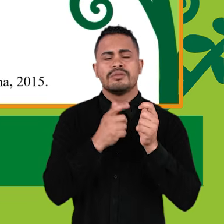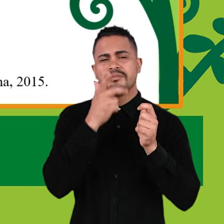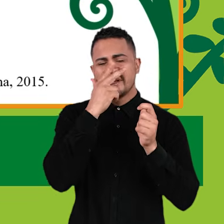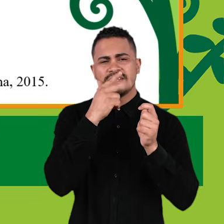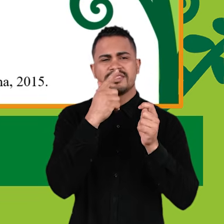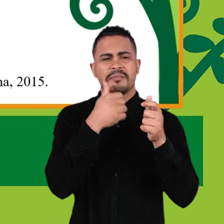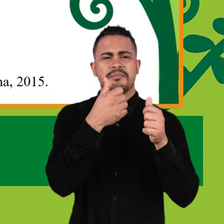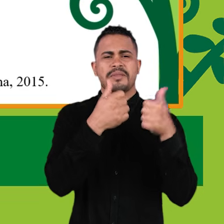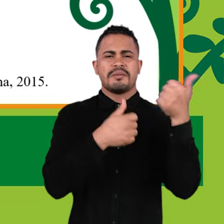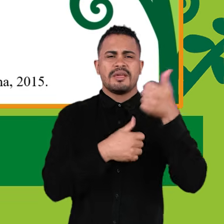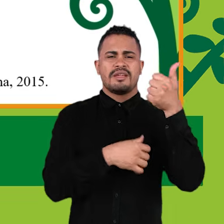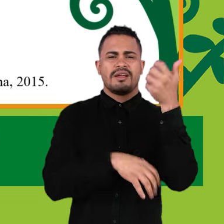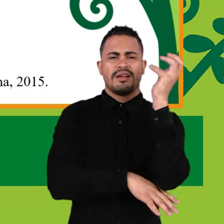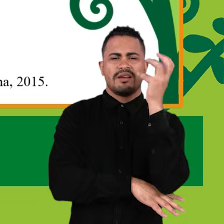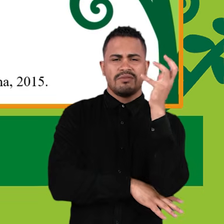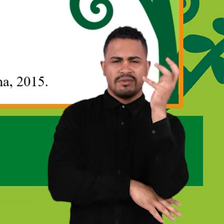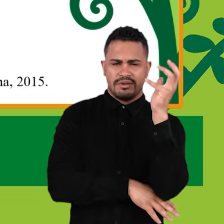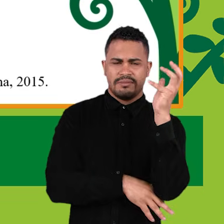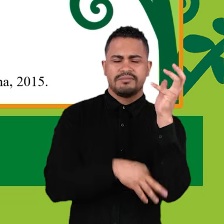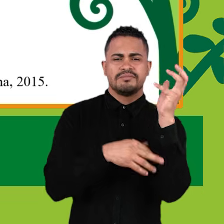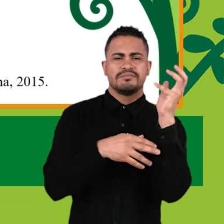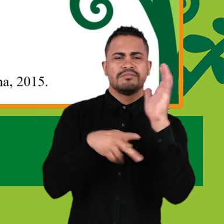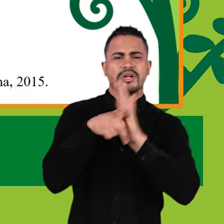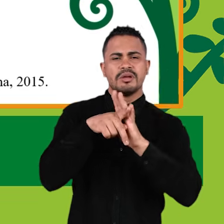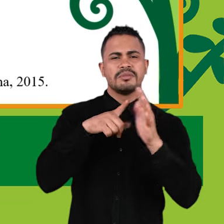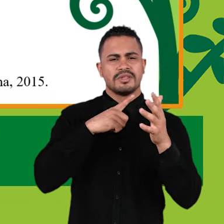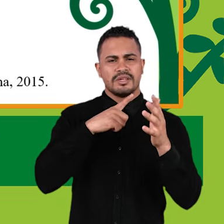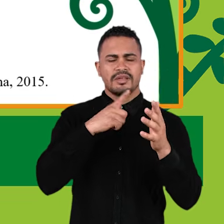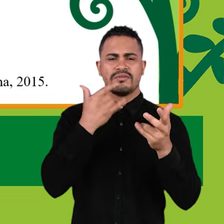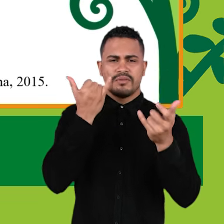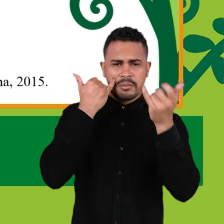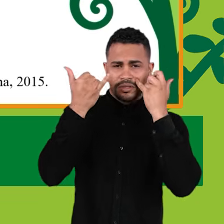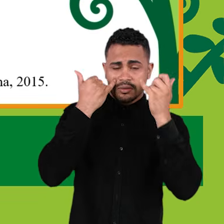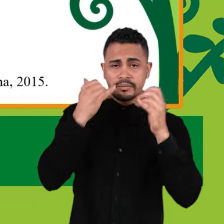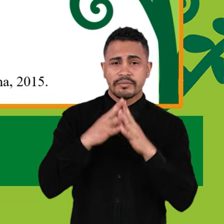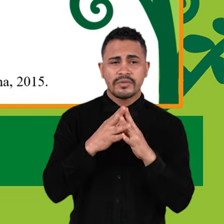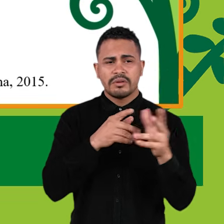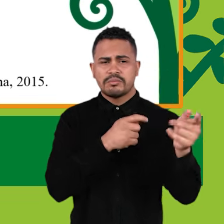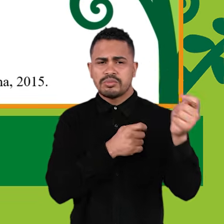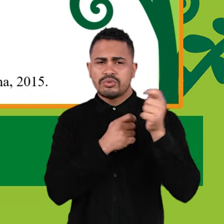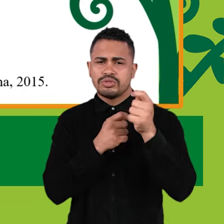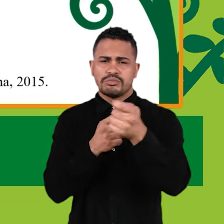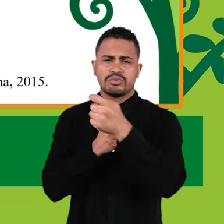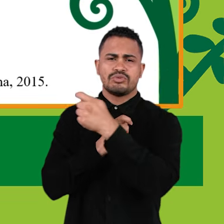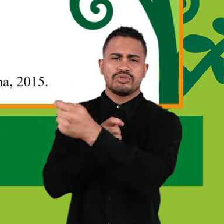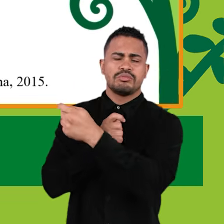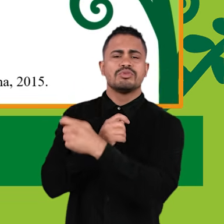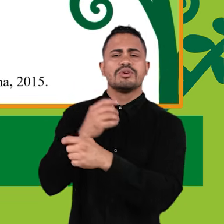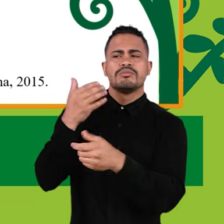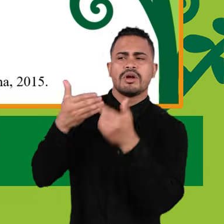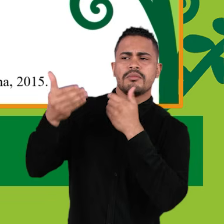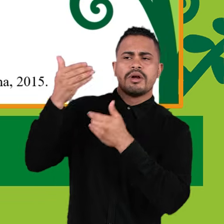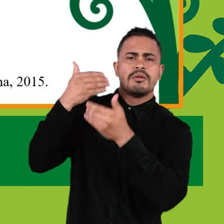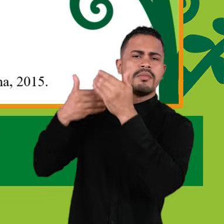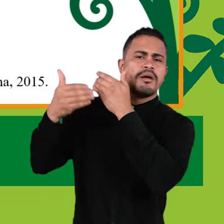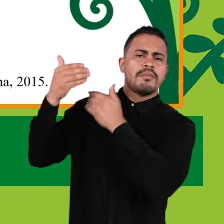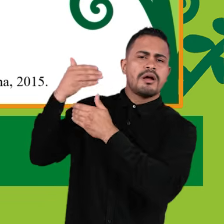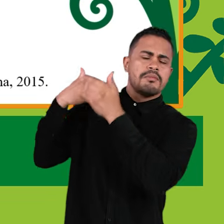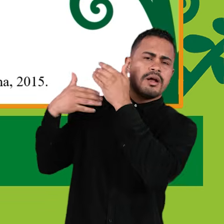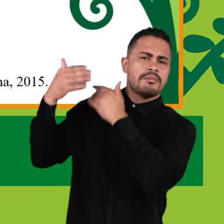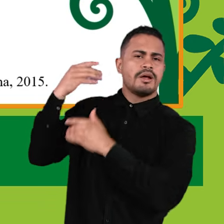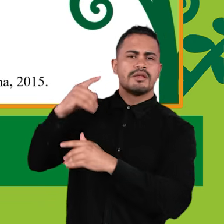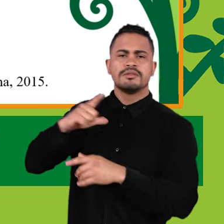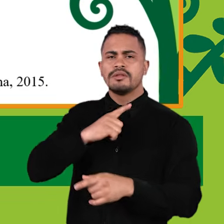esboço da primeira árvore filogenética que se tem notícia, né? Então ele vai puxando ali, então, o passar do tempo, você vai ter